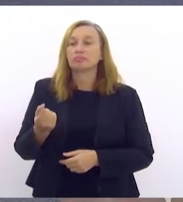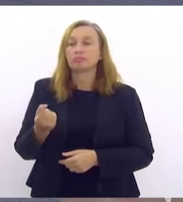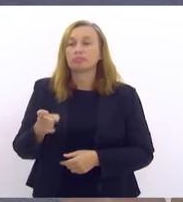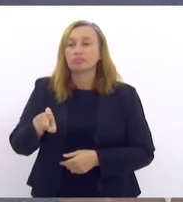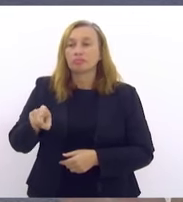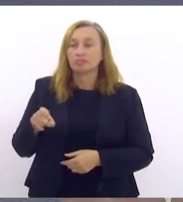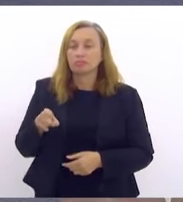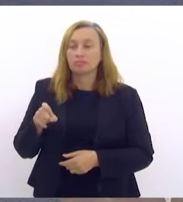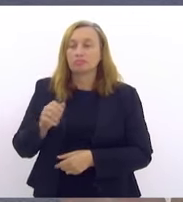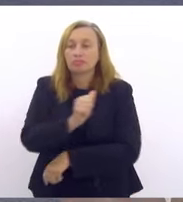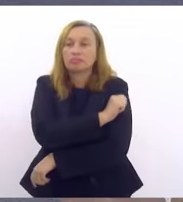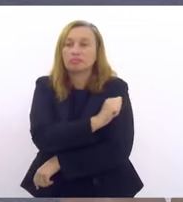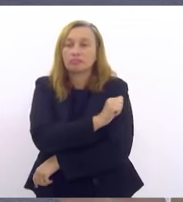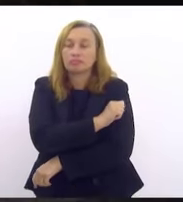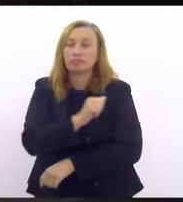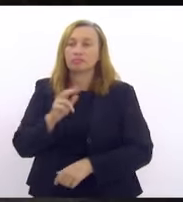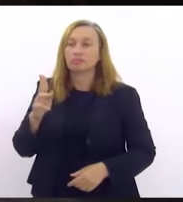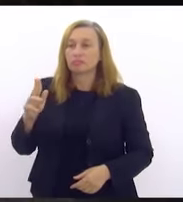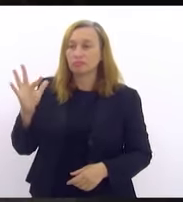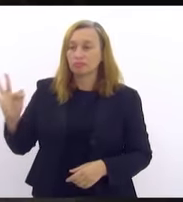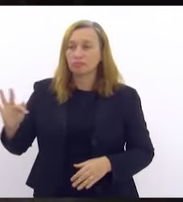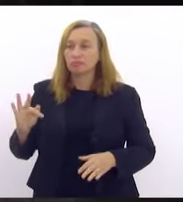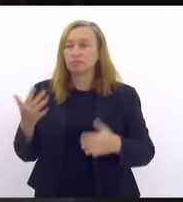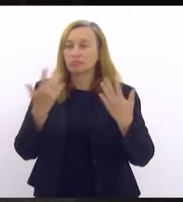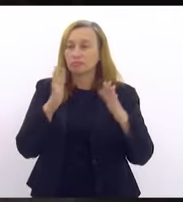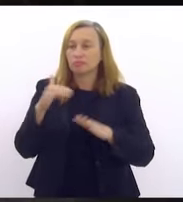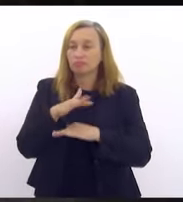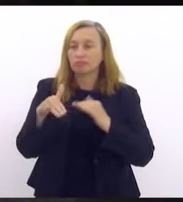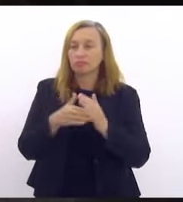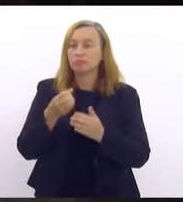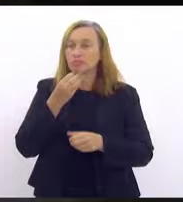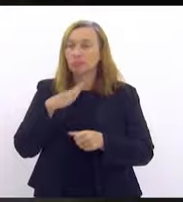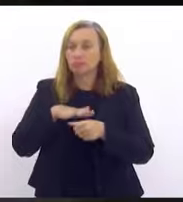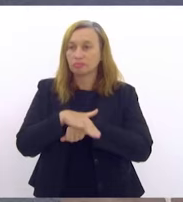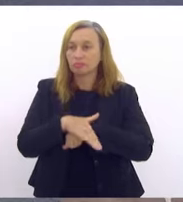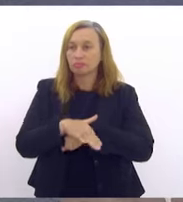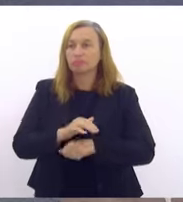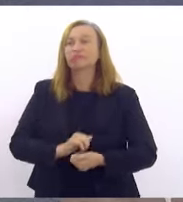uf minhas congratulações a todas e a todos boa